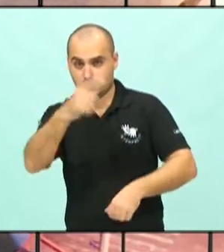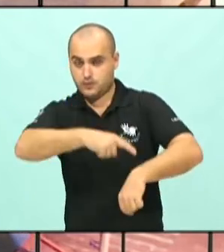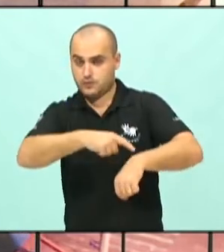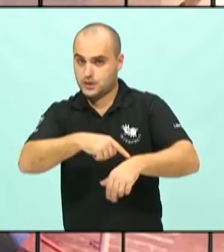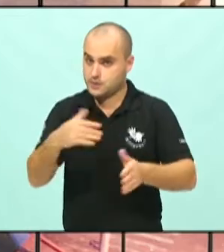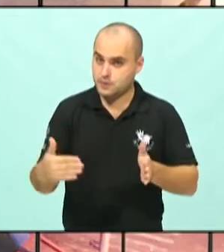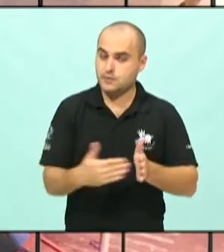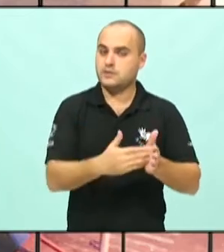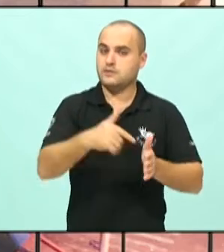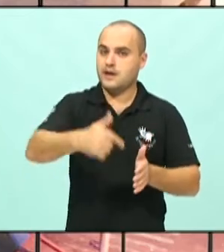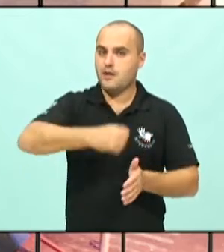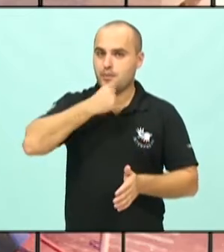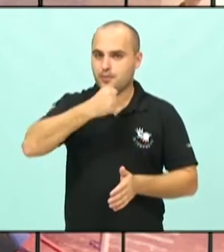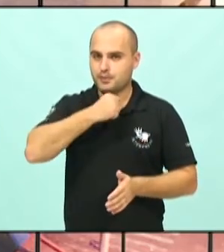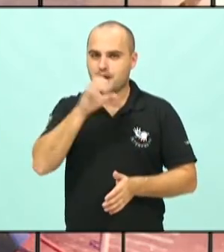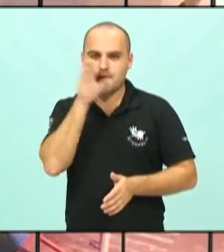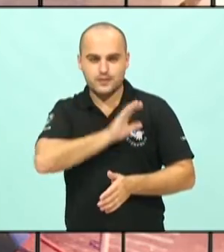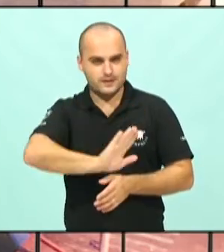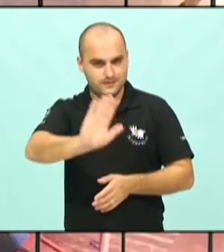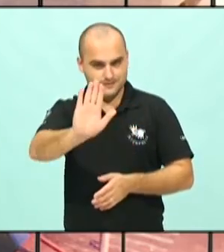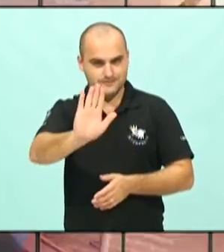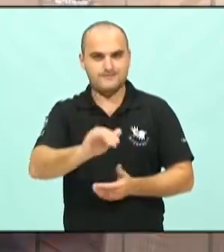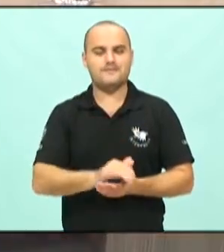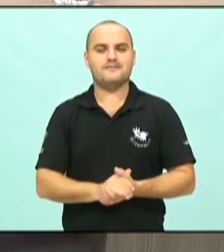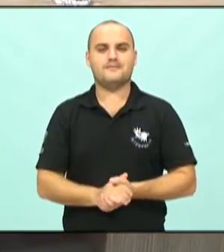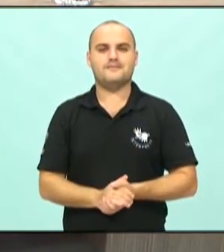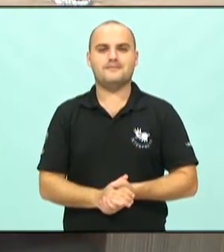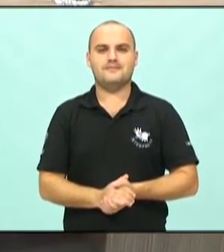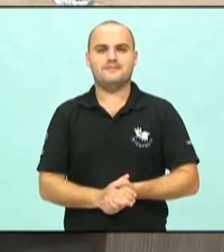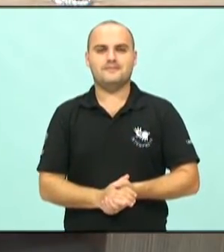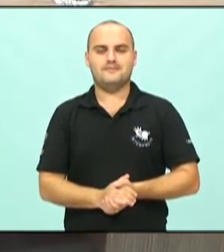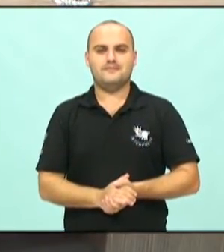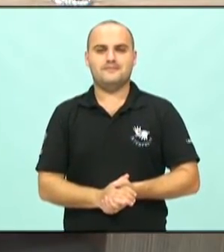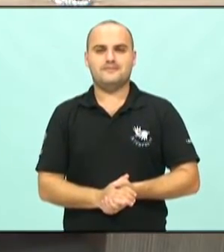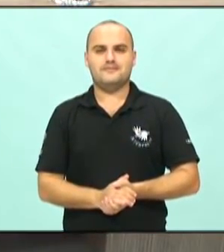último bloco do Câmara Aberta. Até já!